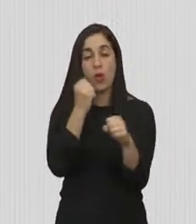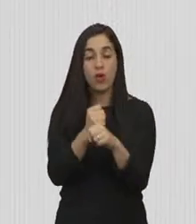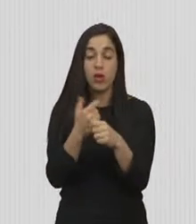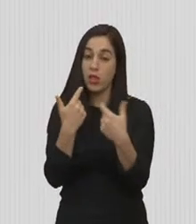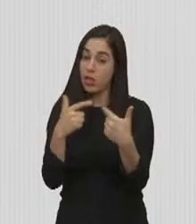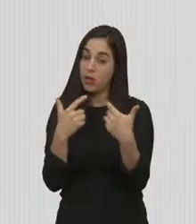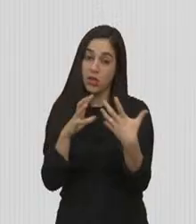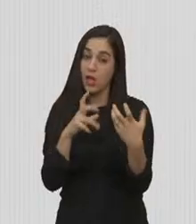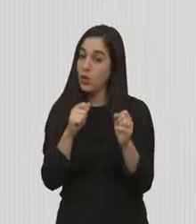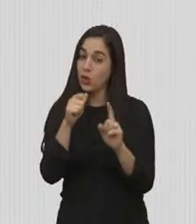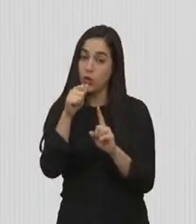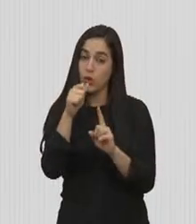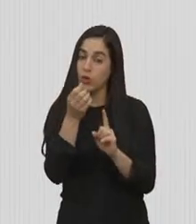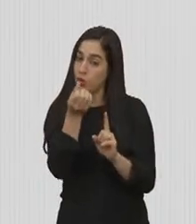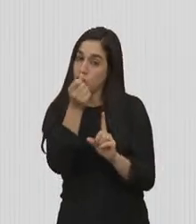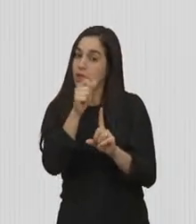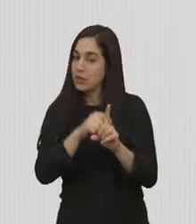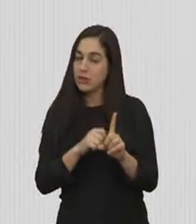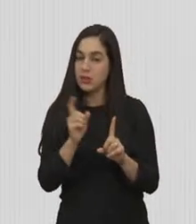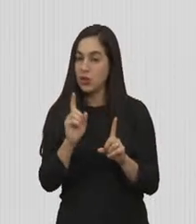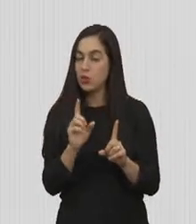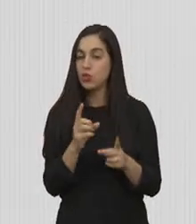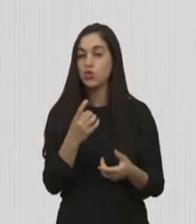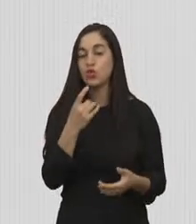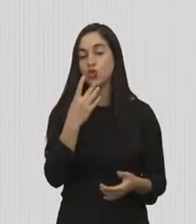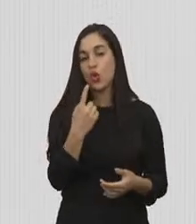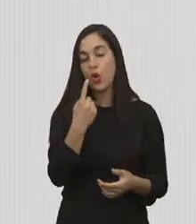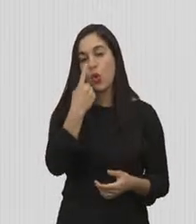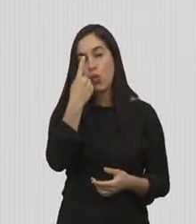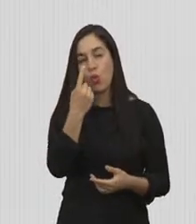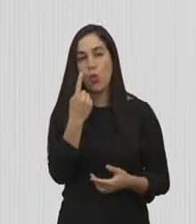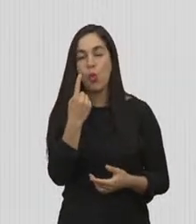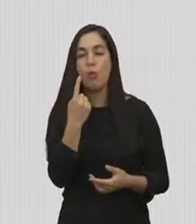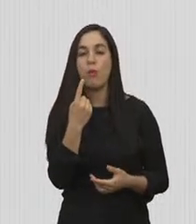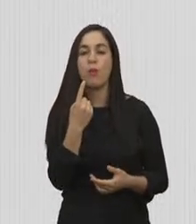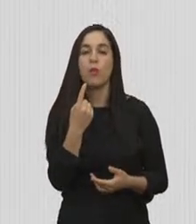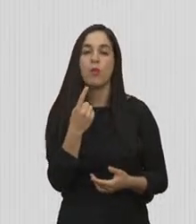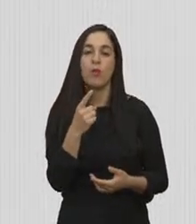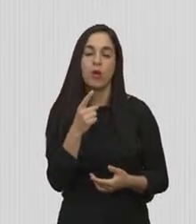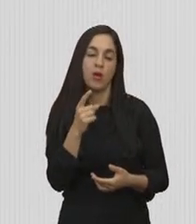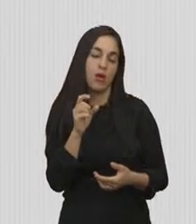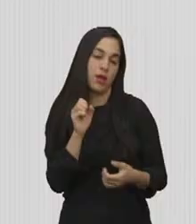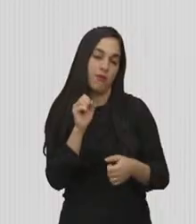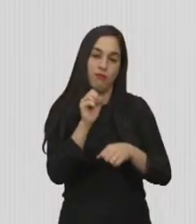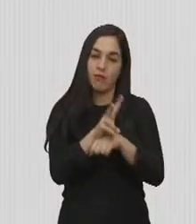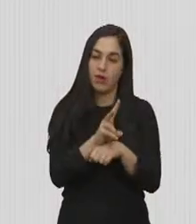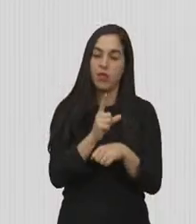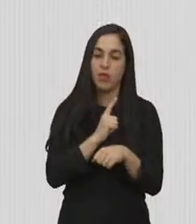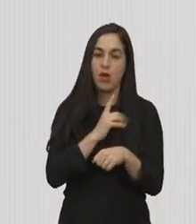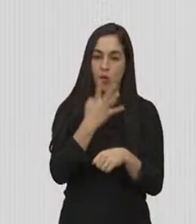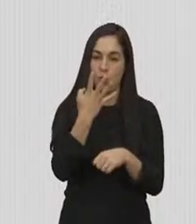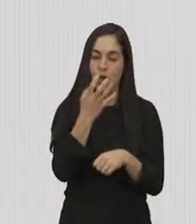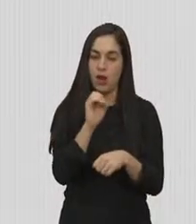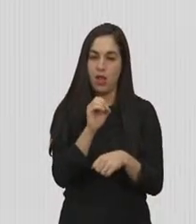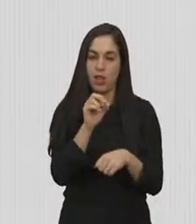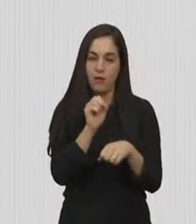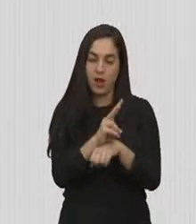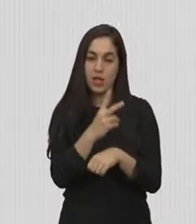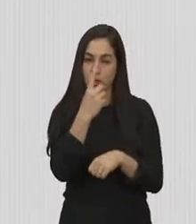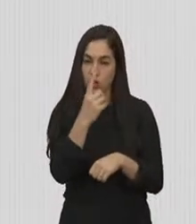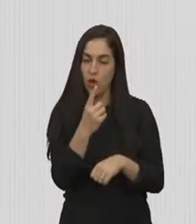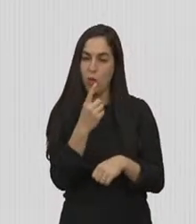todo semestre do técnico em design. A gente vai ter apenas uma oferta anual de 40 vagas